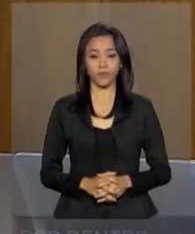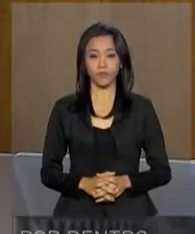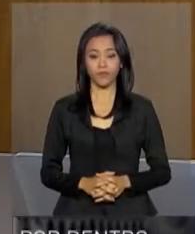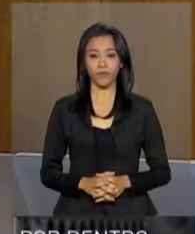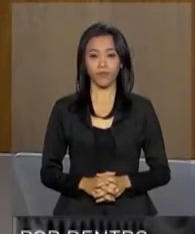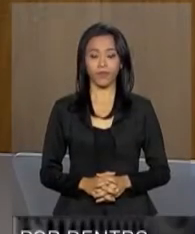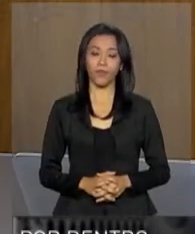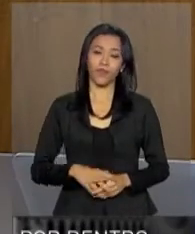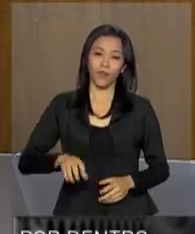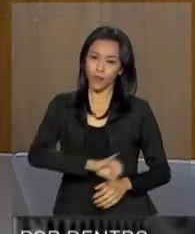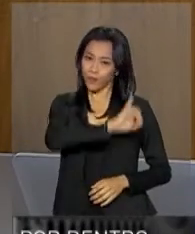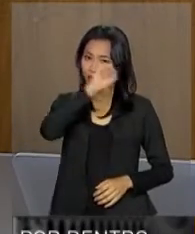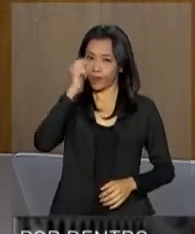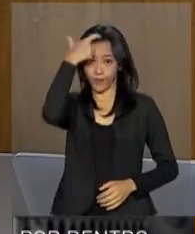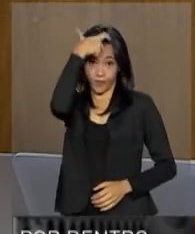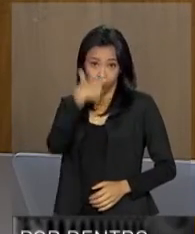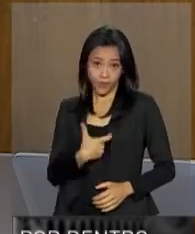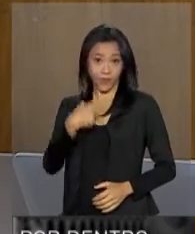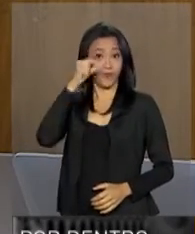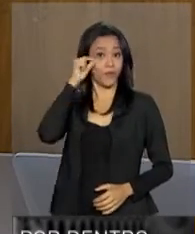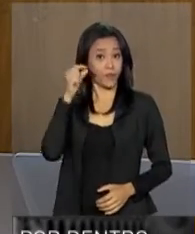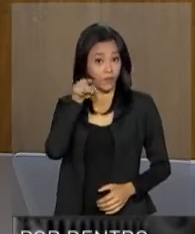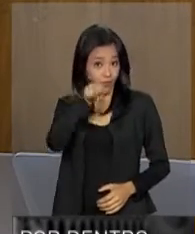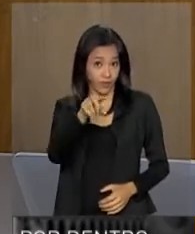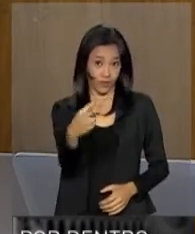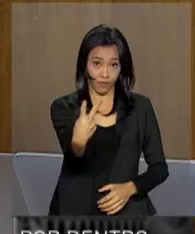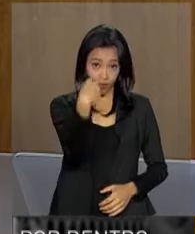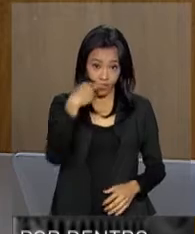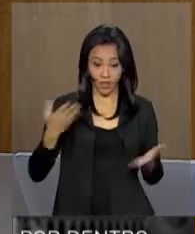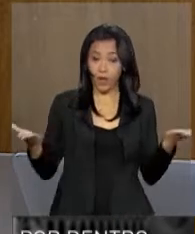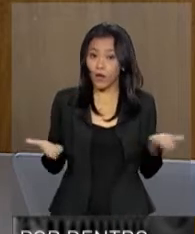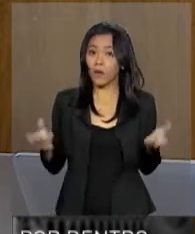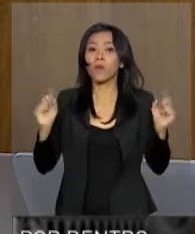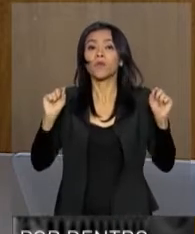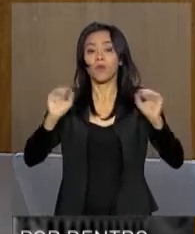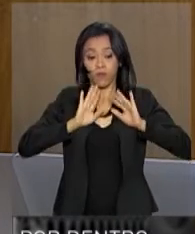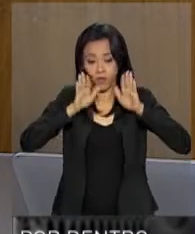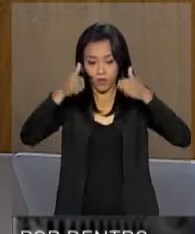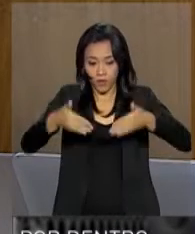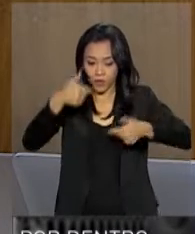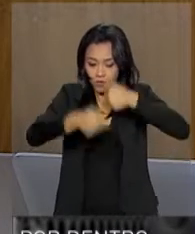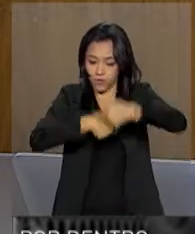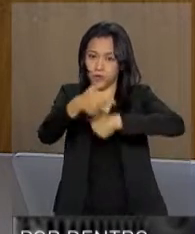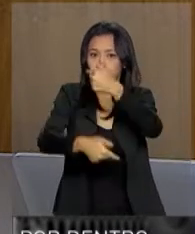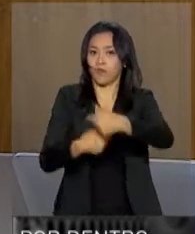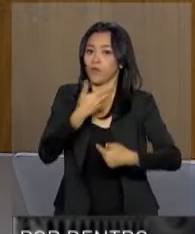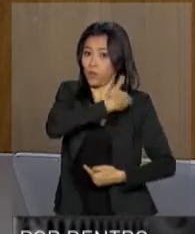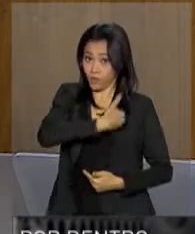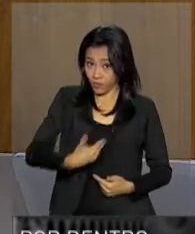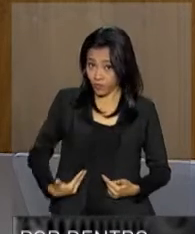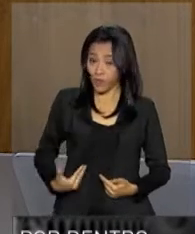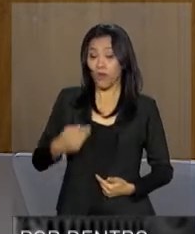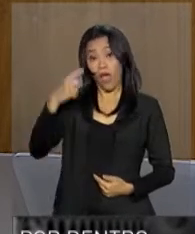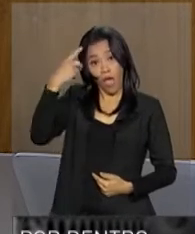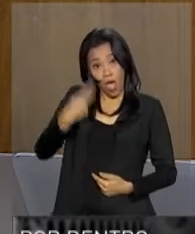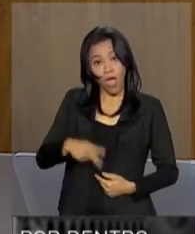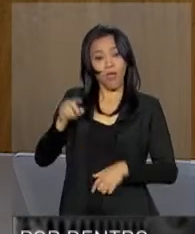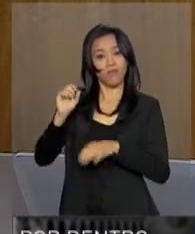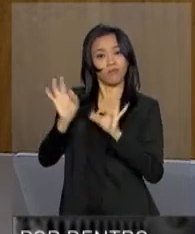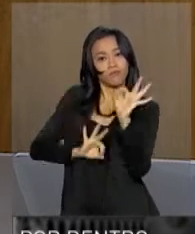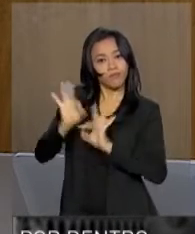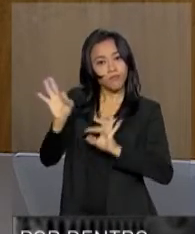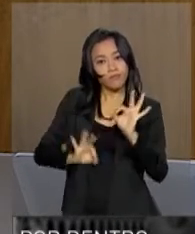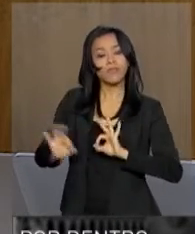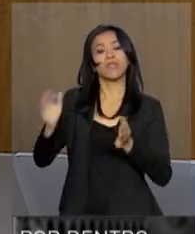olá eu sou taisa dias e você acompanha a partir de agora o programa por dentro do governo uma produção da secretaria de comunicação